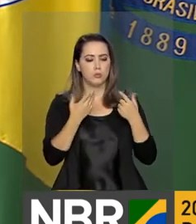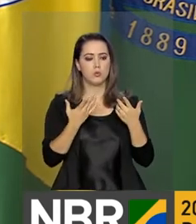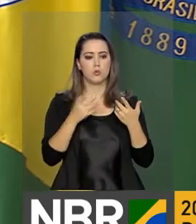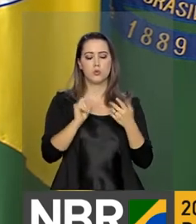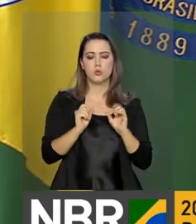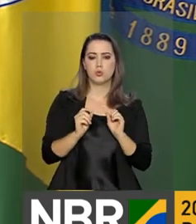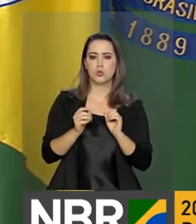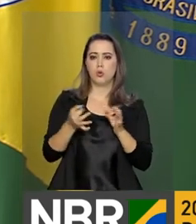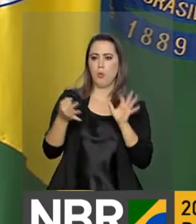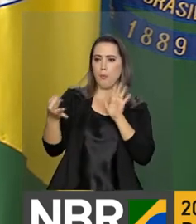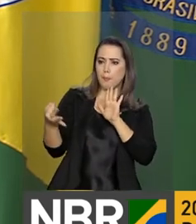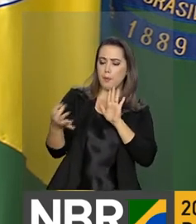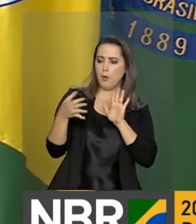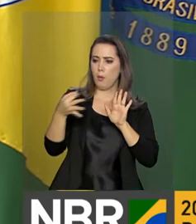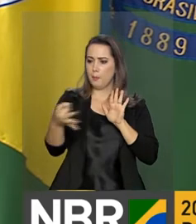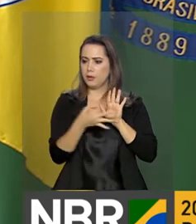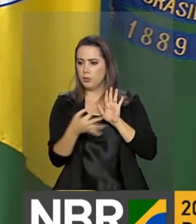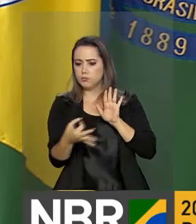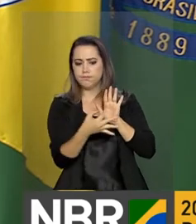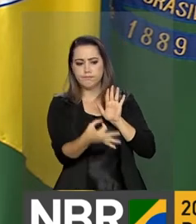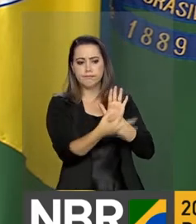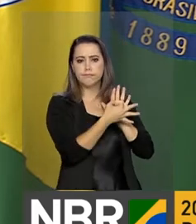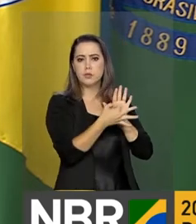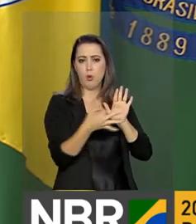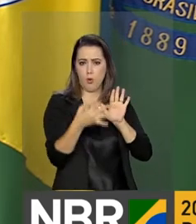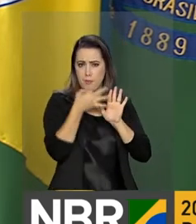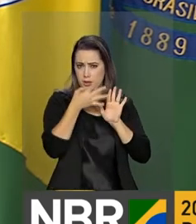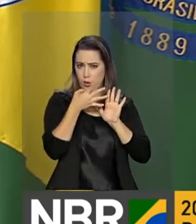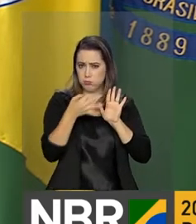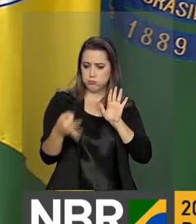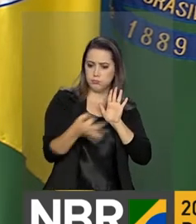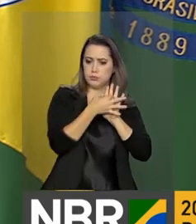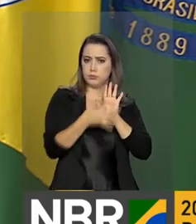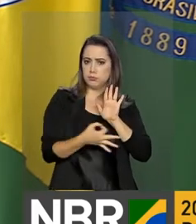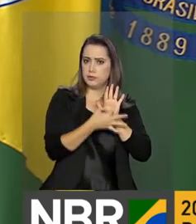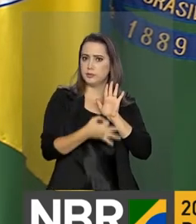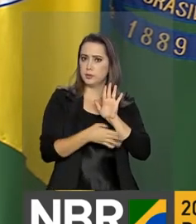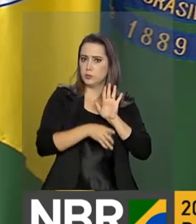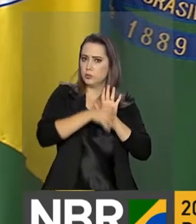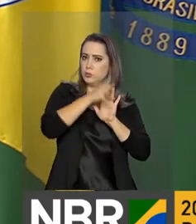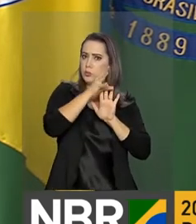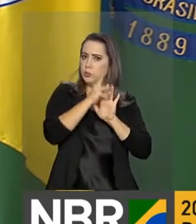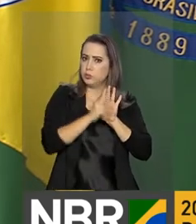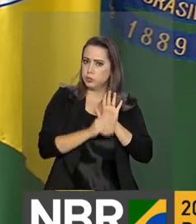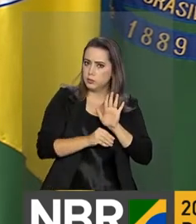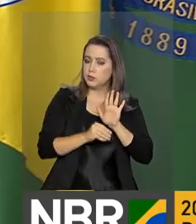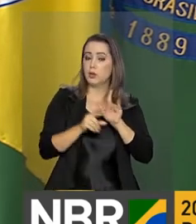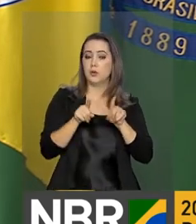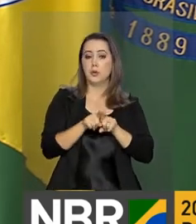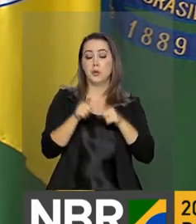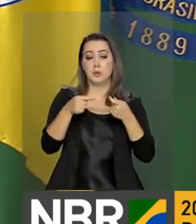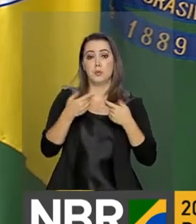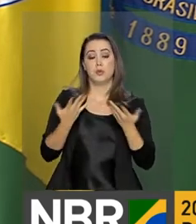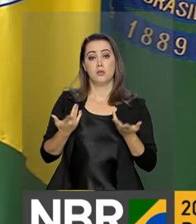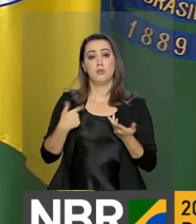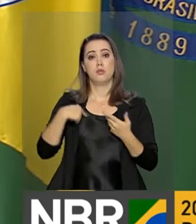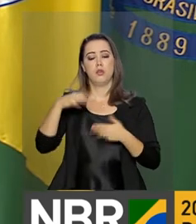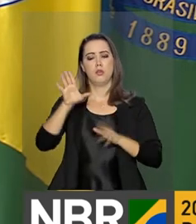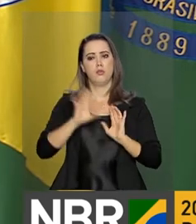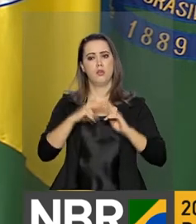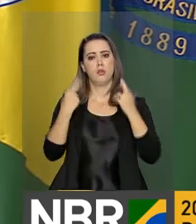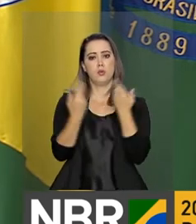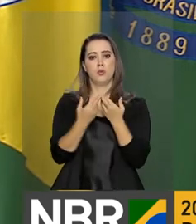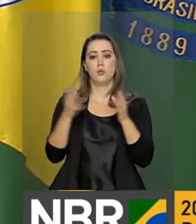foram ouvidos, houve uma ampla audiência para que surgisse o aplauso ao Mendonça, Maria Helena e a